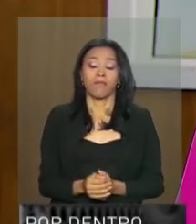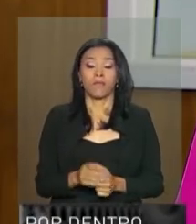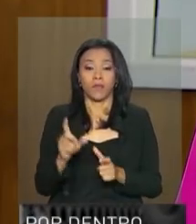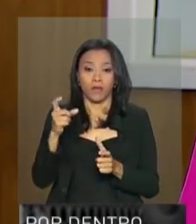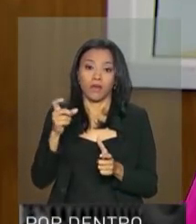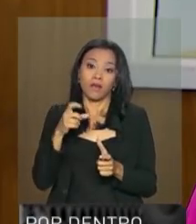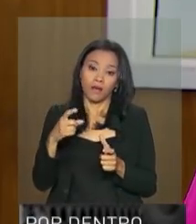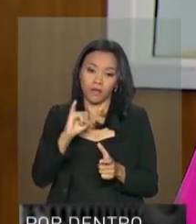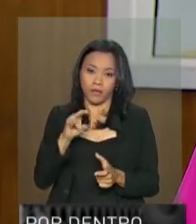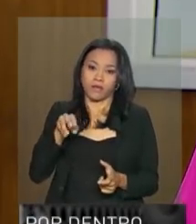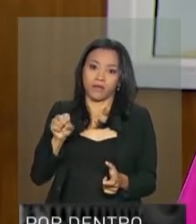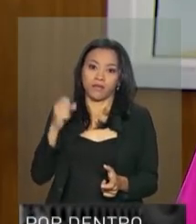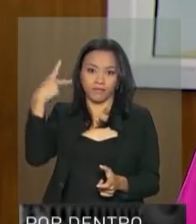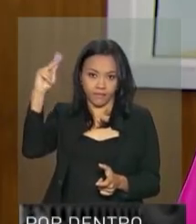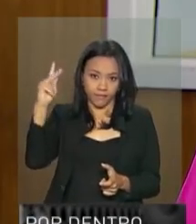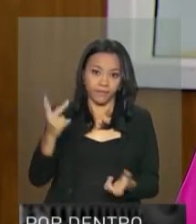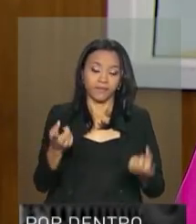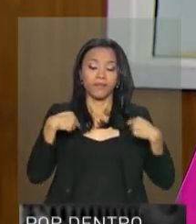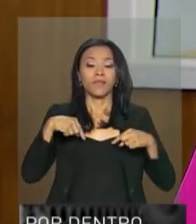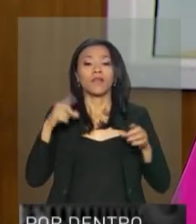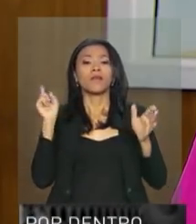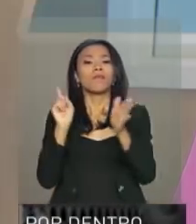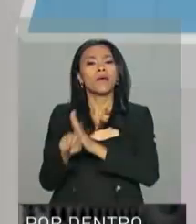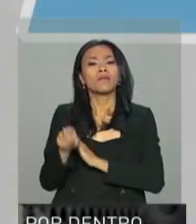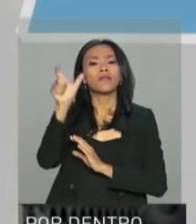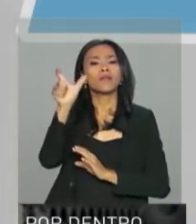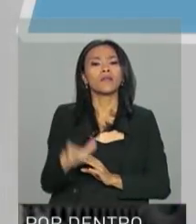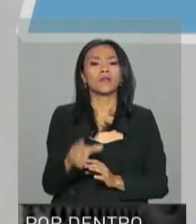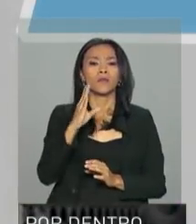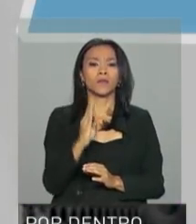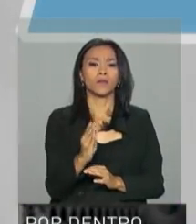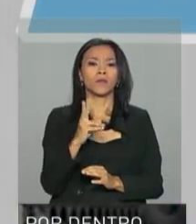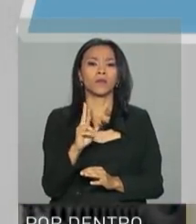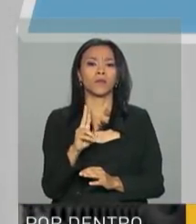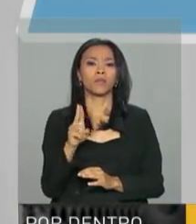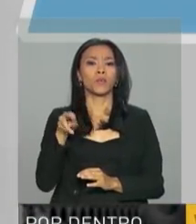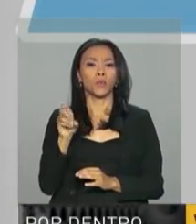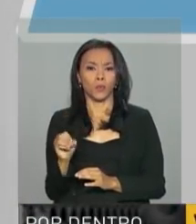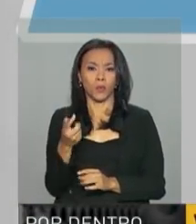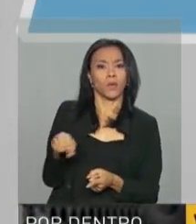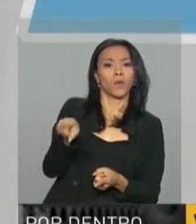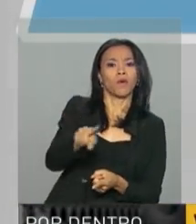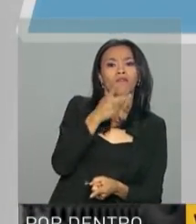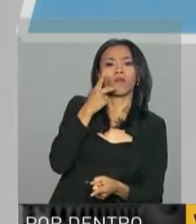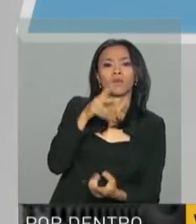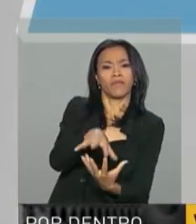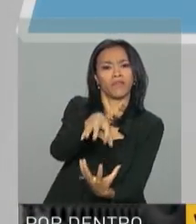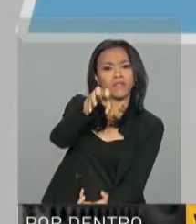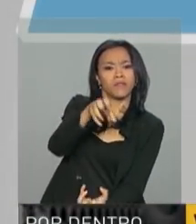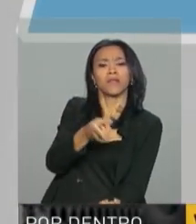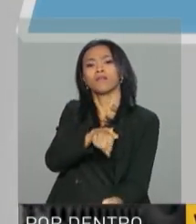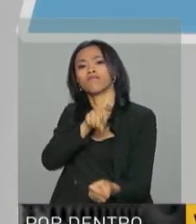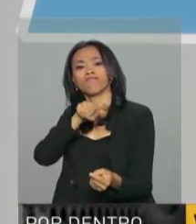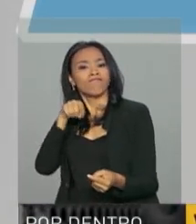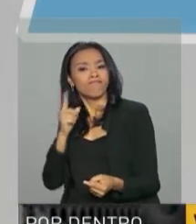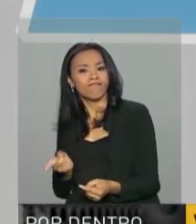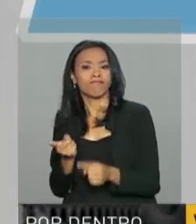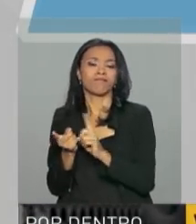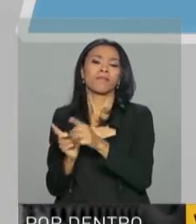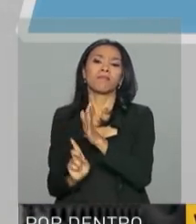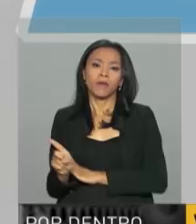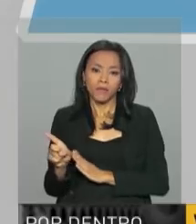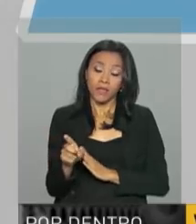ao doutor Bruno Bianco. Doutor Bruno, já que o doutor Marcelo falou no envelhecimento no Brasil, quer dizer, esse envelhecimento